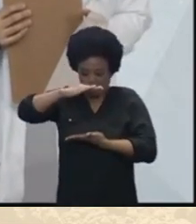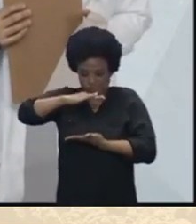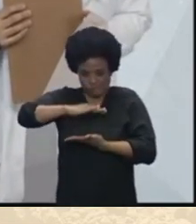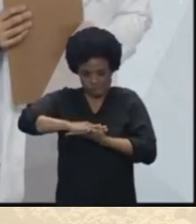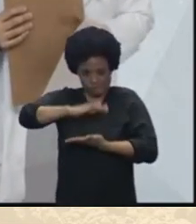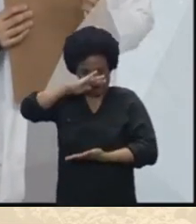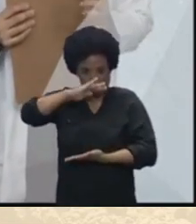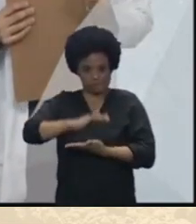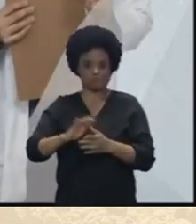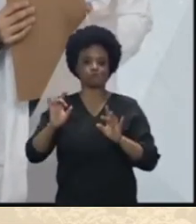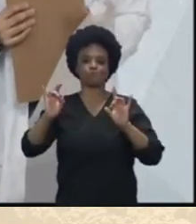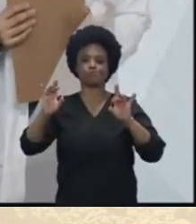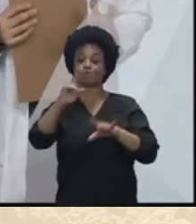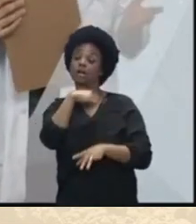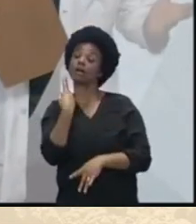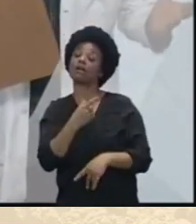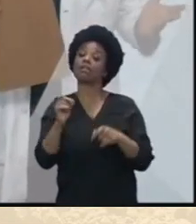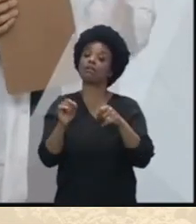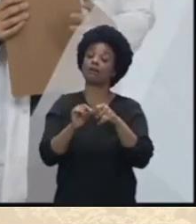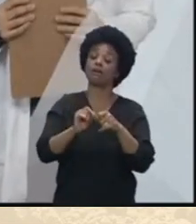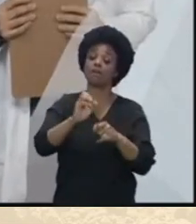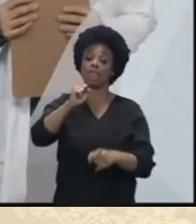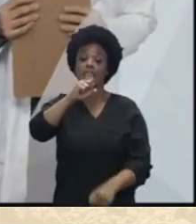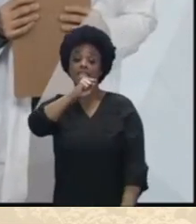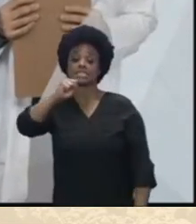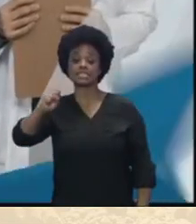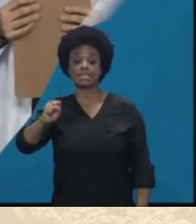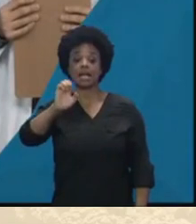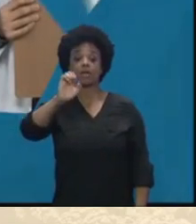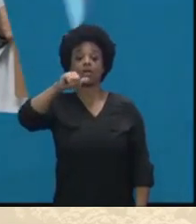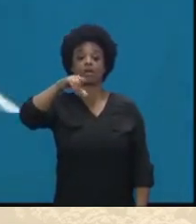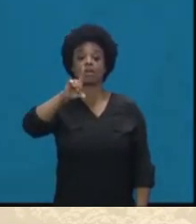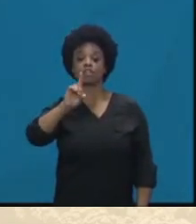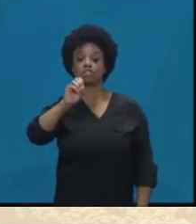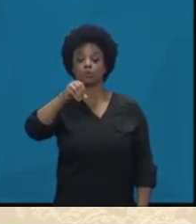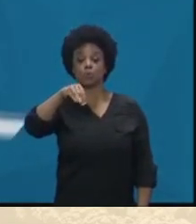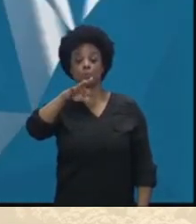realiza o chamado ensaio de adensamento, ou ensaio edométrico.